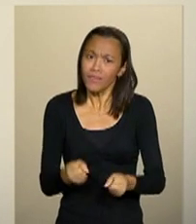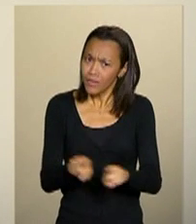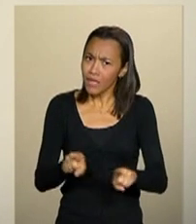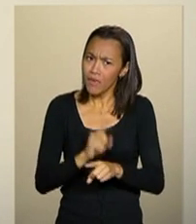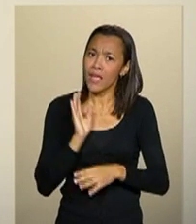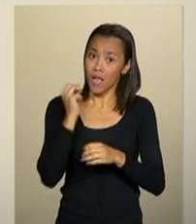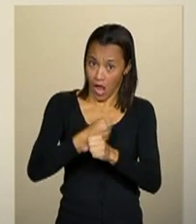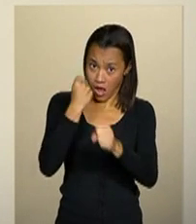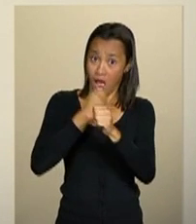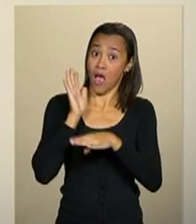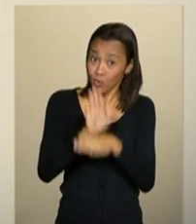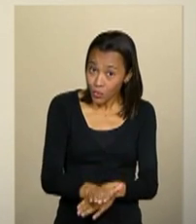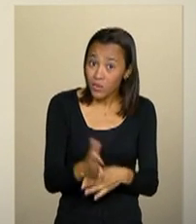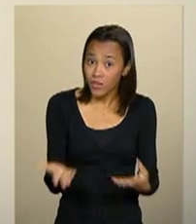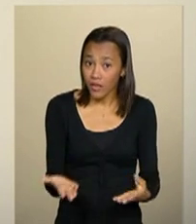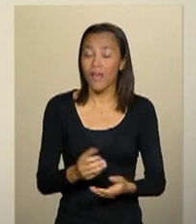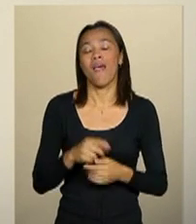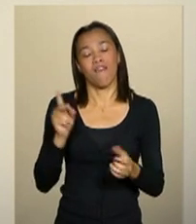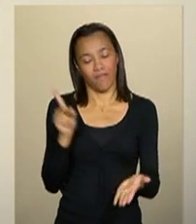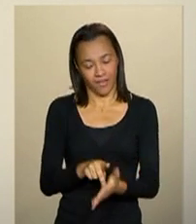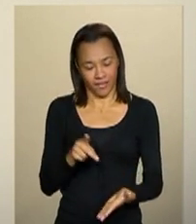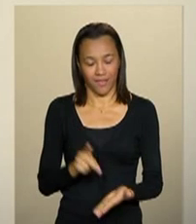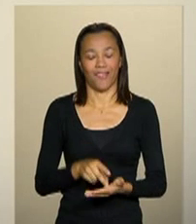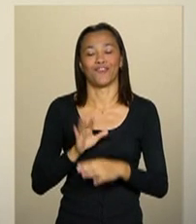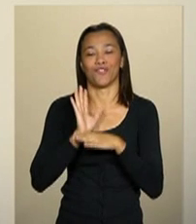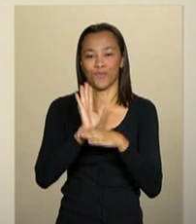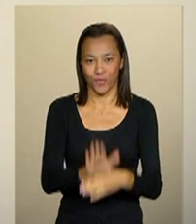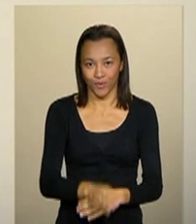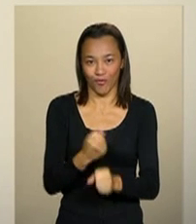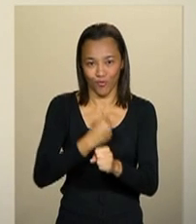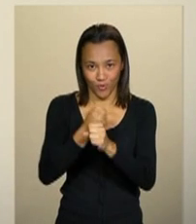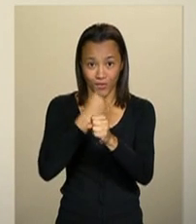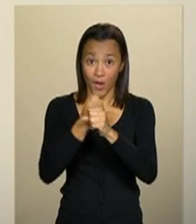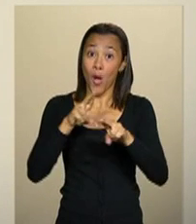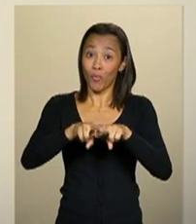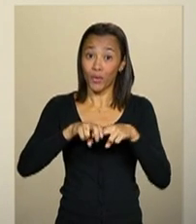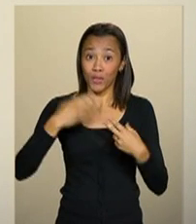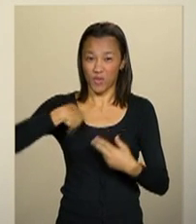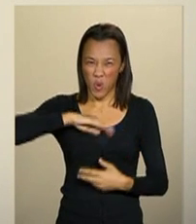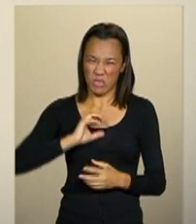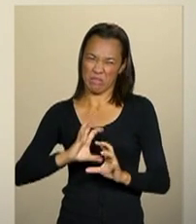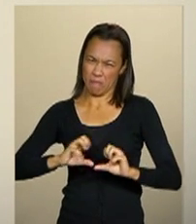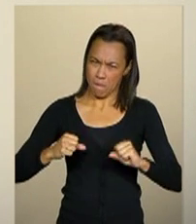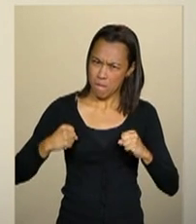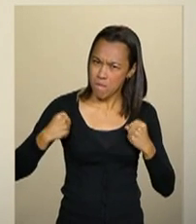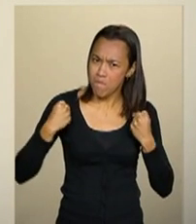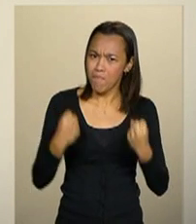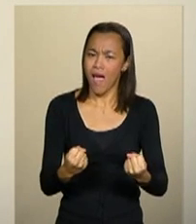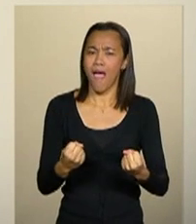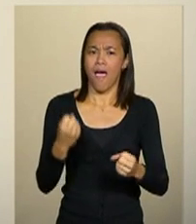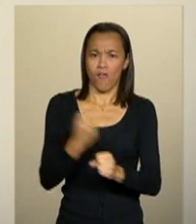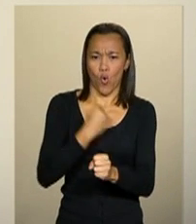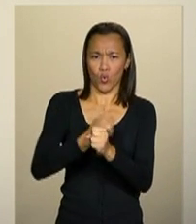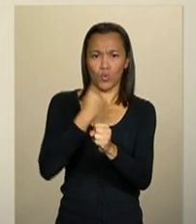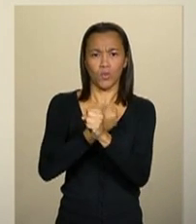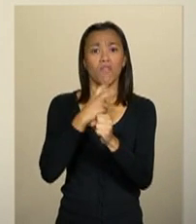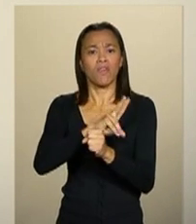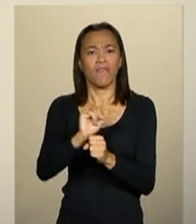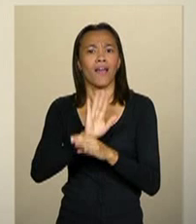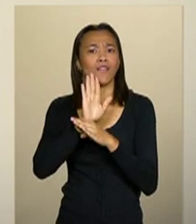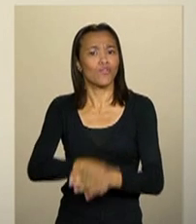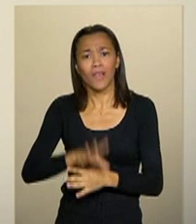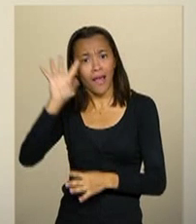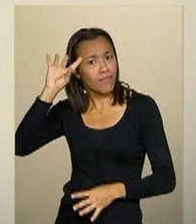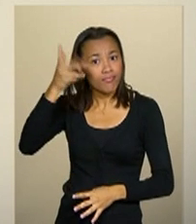obras estruturantes não é mesmo é verdade Luciano por isso nós estamos investindo pesado em obras que vão dar